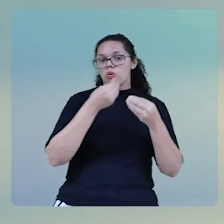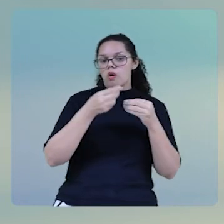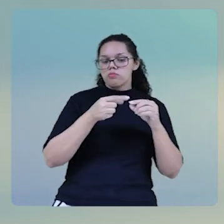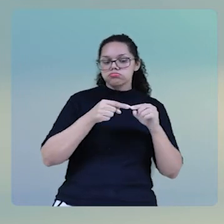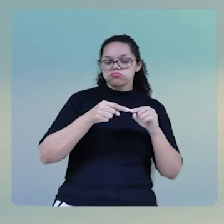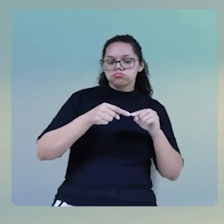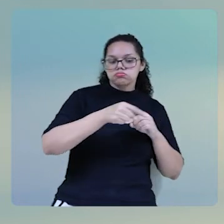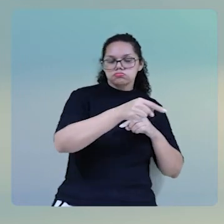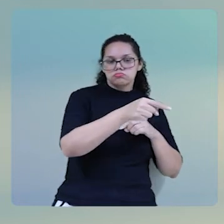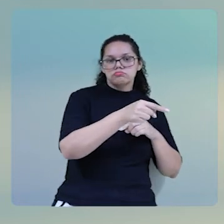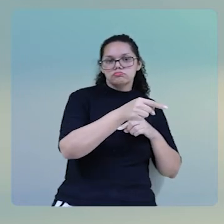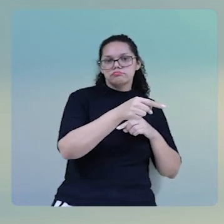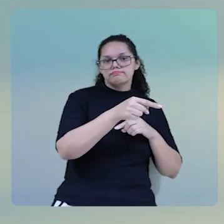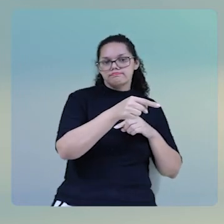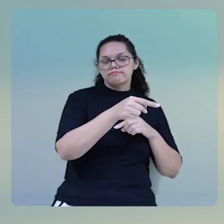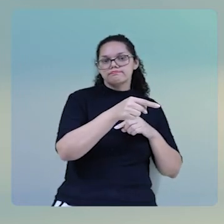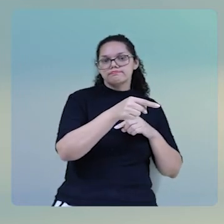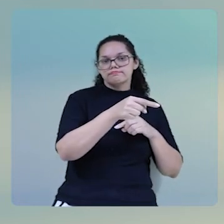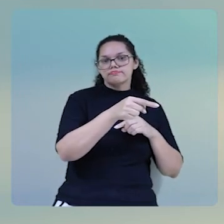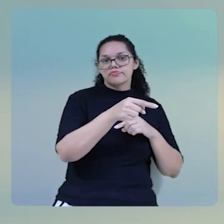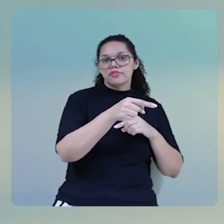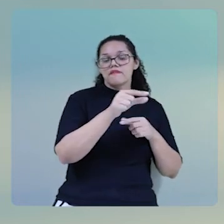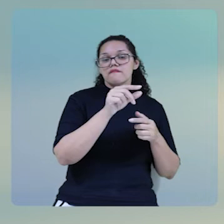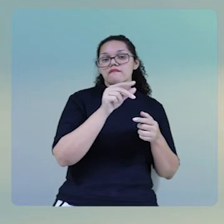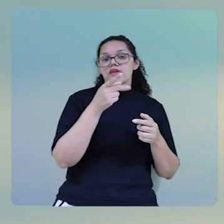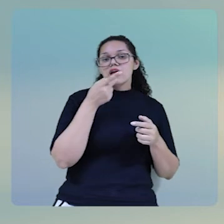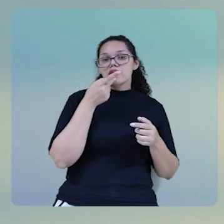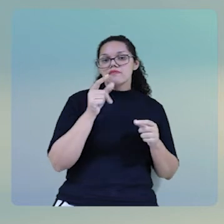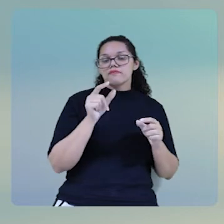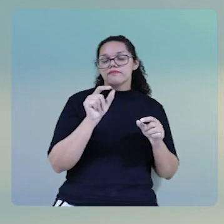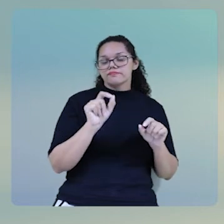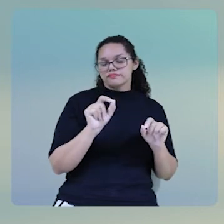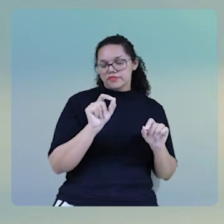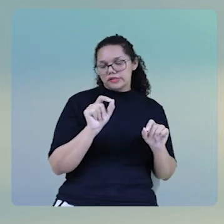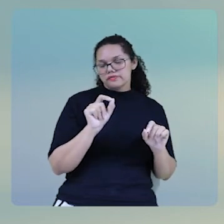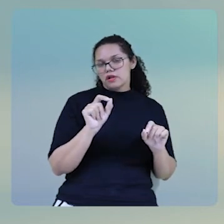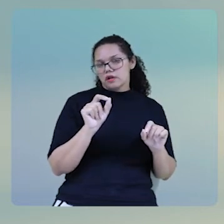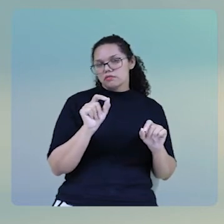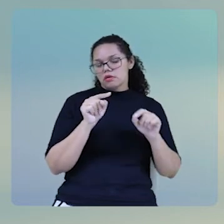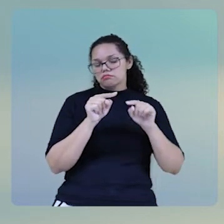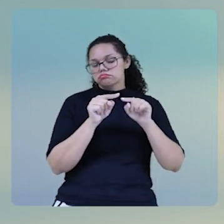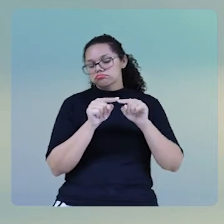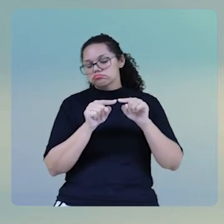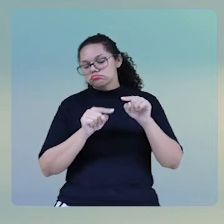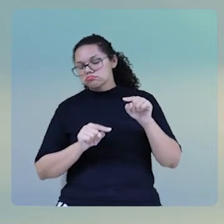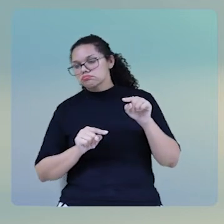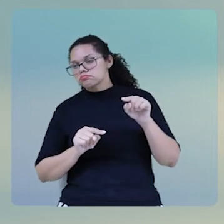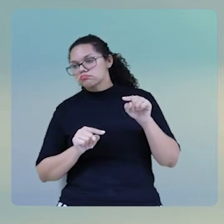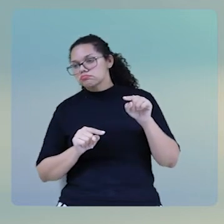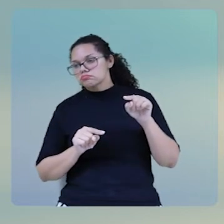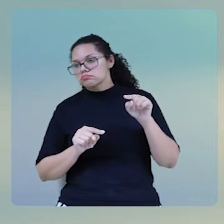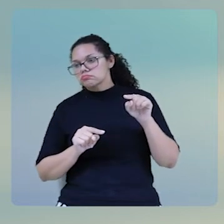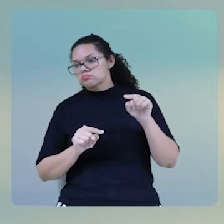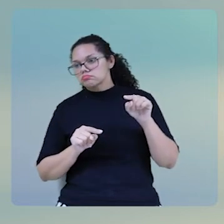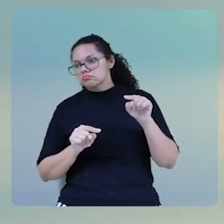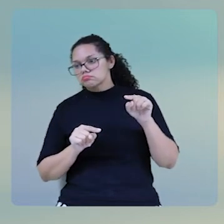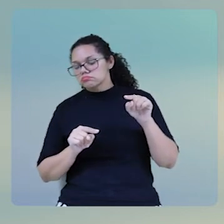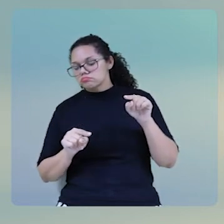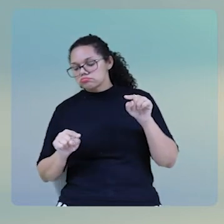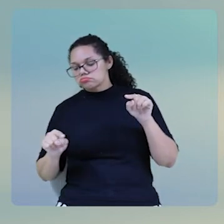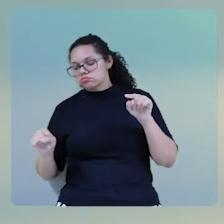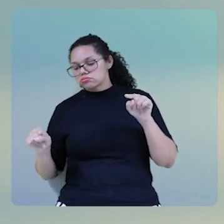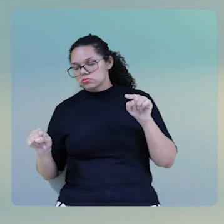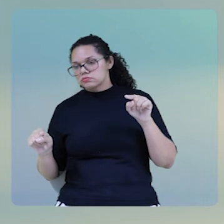representa a deformação na mola. Aqui nós temos o quê? O condutor que vai andar para cá está encostado na catraca devido à